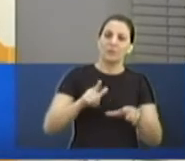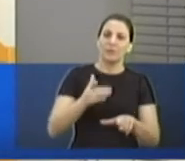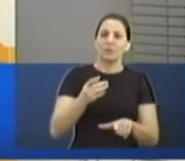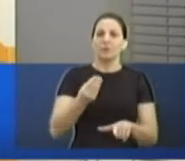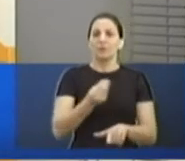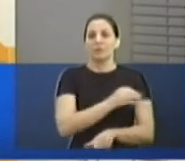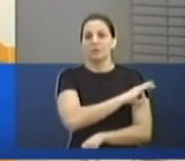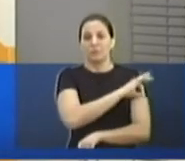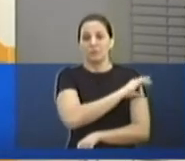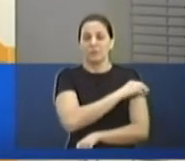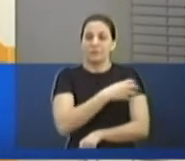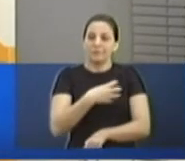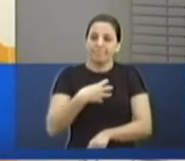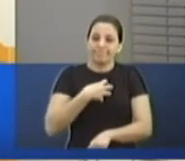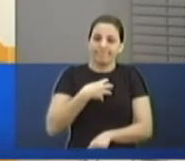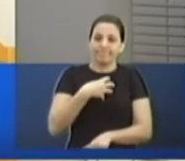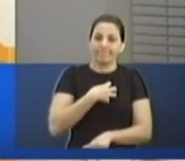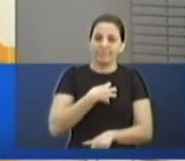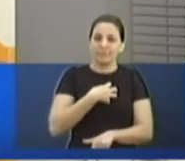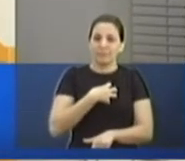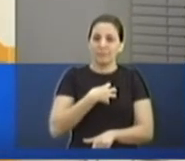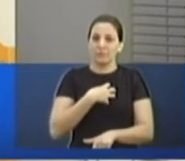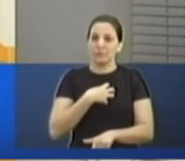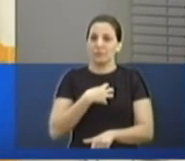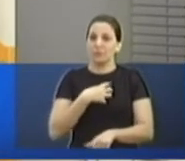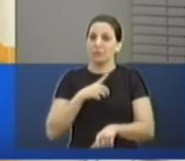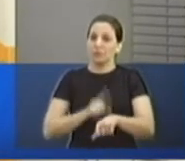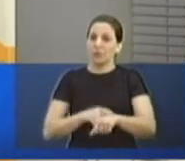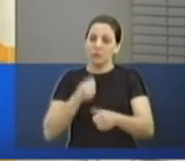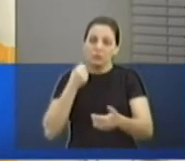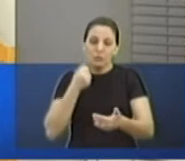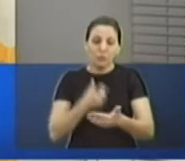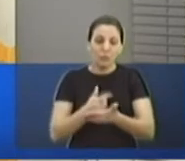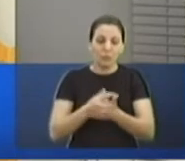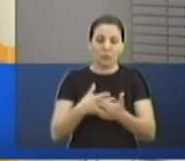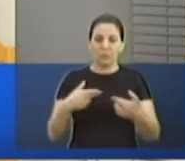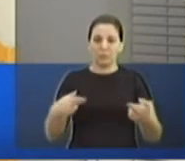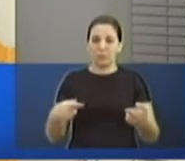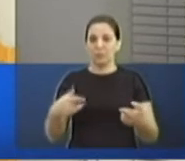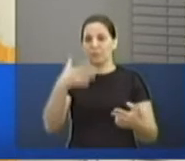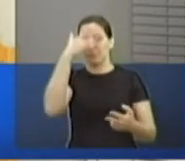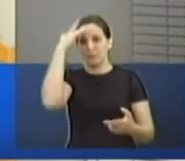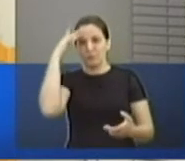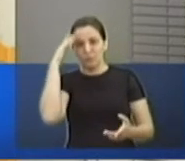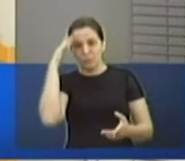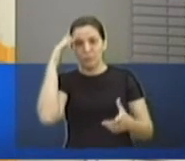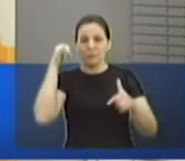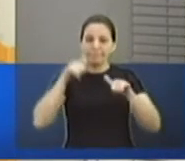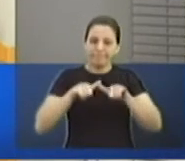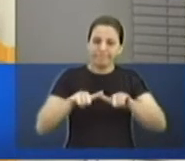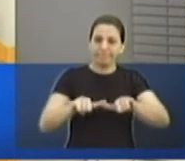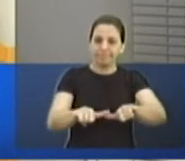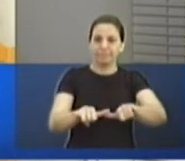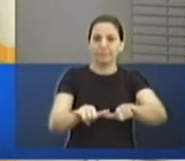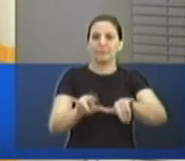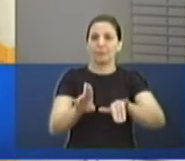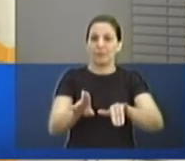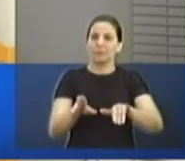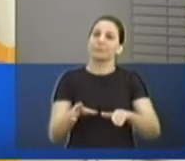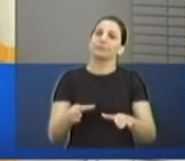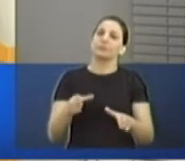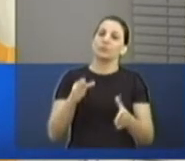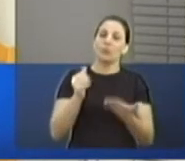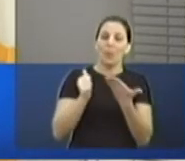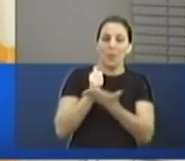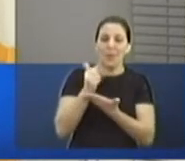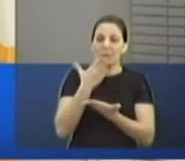na pele, na hora de fazer sua compra, o que sentem aqueles que vão ao supermercado. A cesta básica no